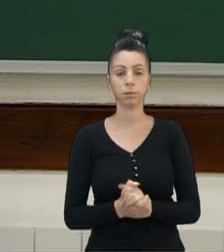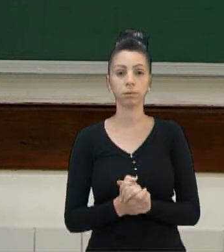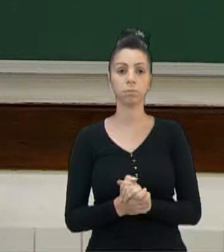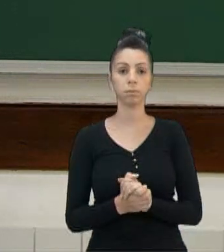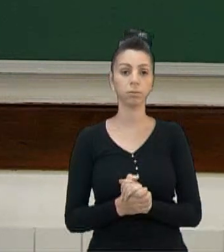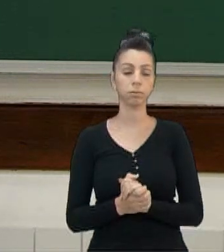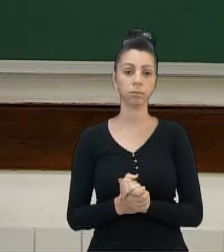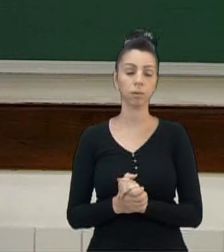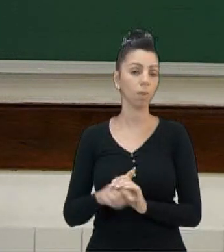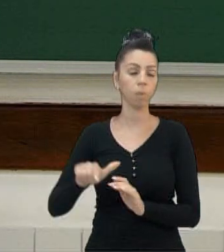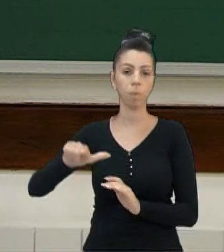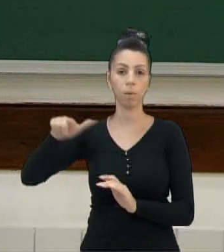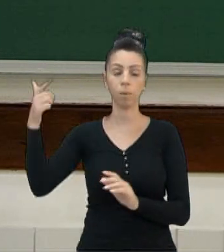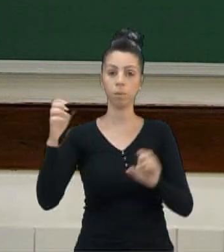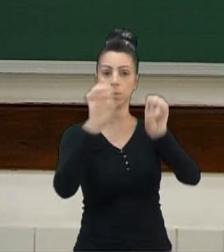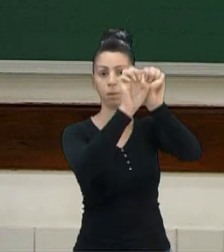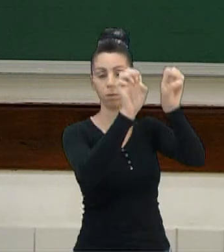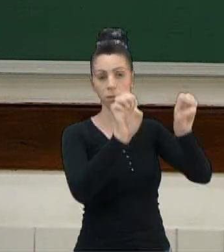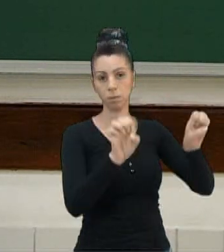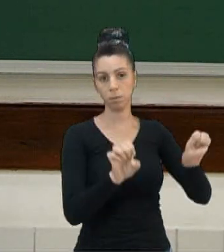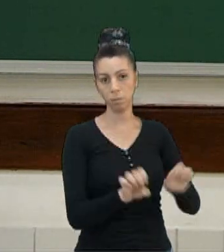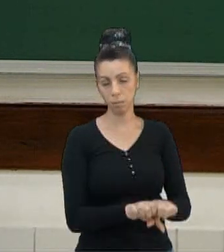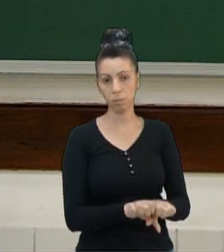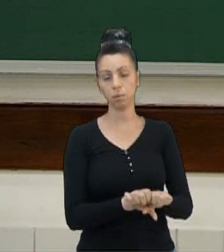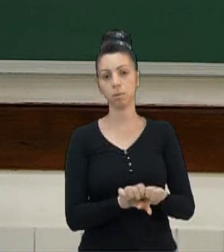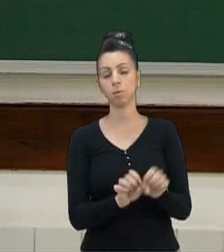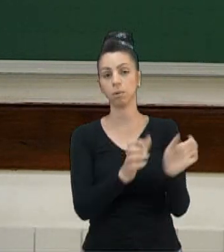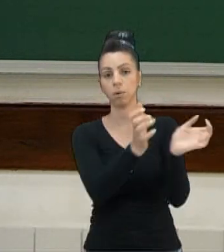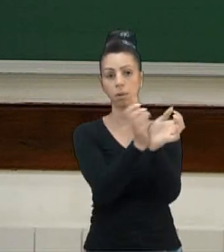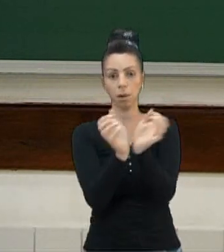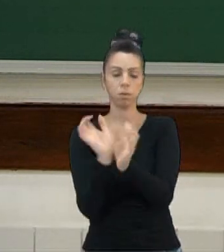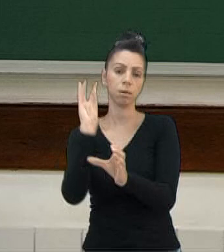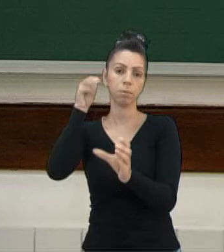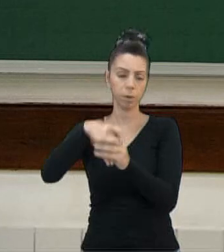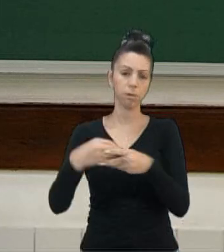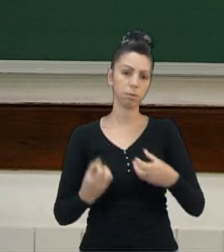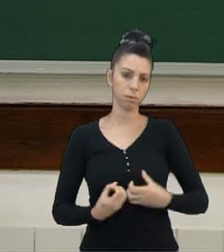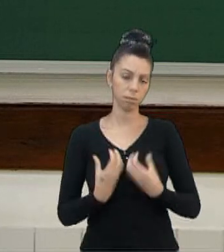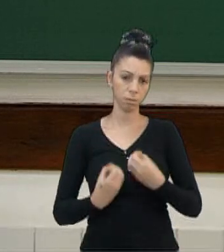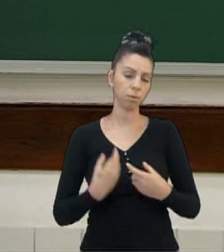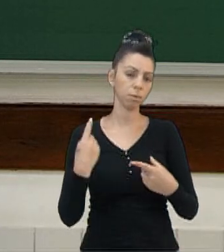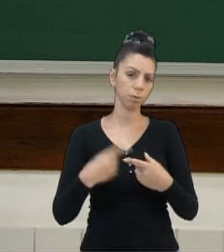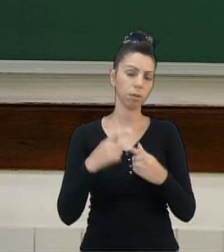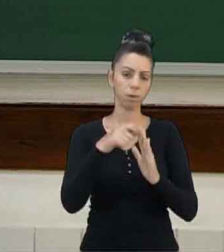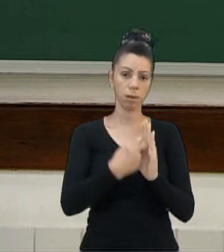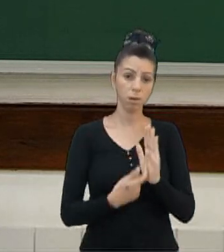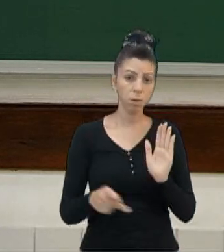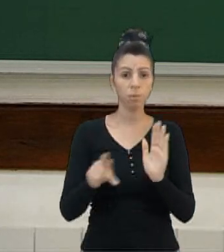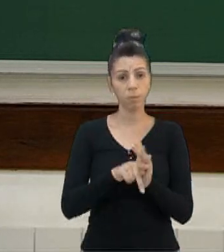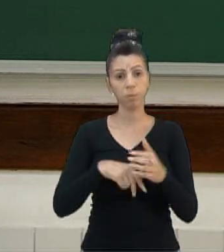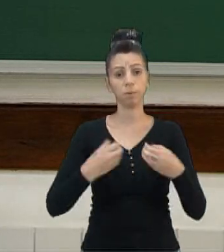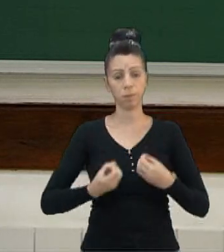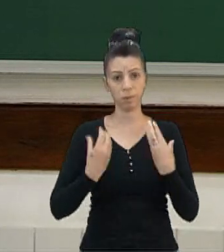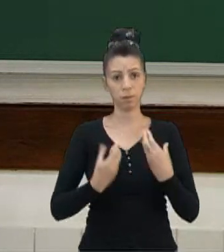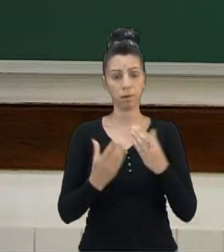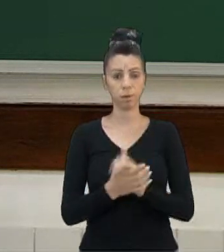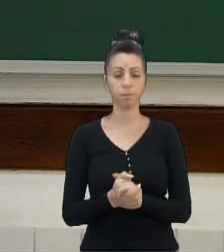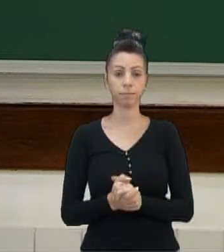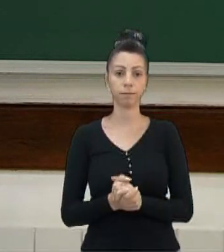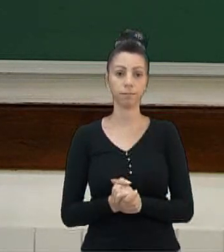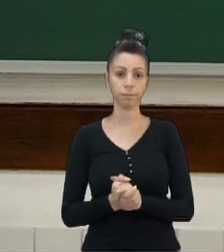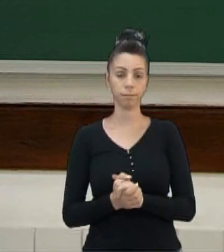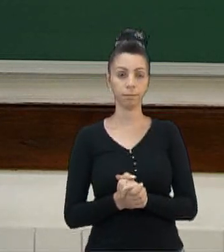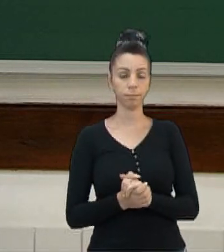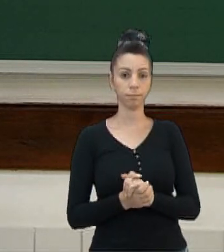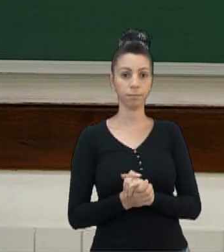São outras maneiras de trazer essas classificações, porque o texto é poético, tá certo? Rimas. Quais são,